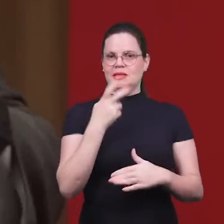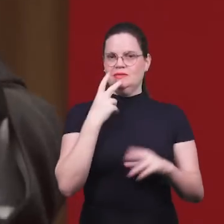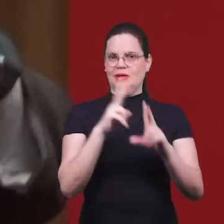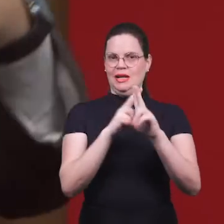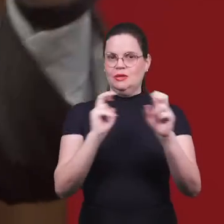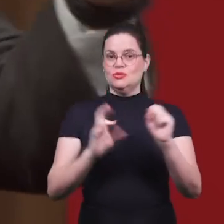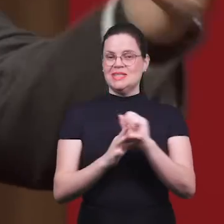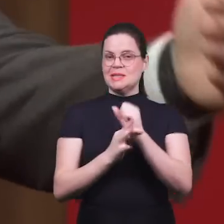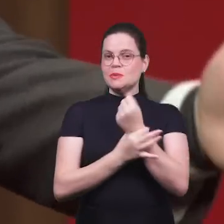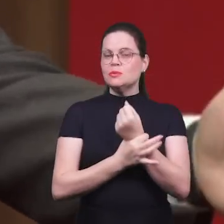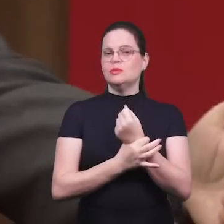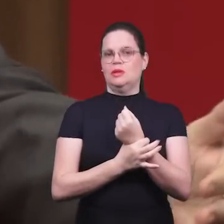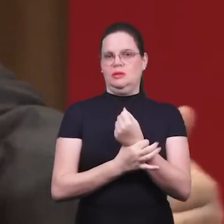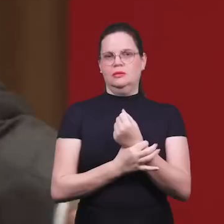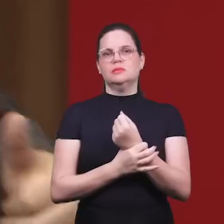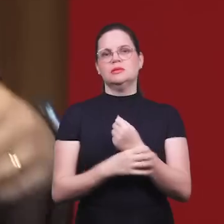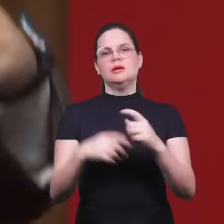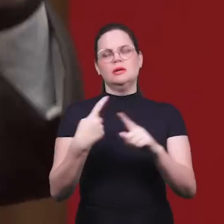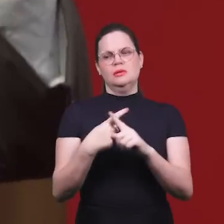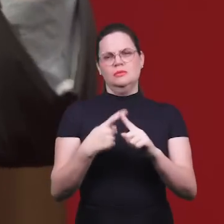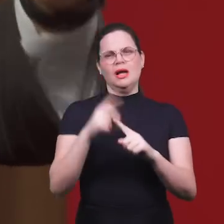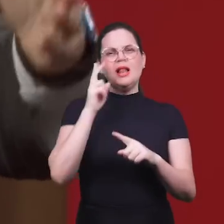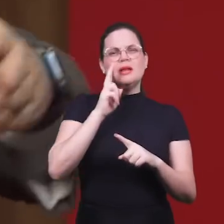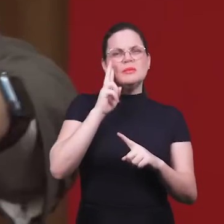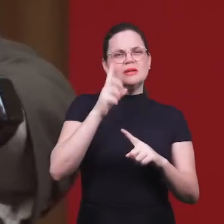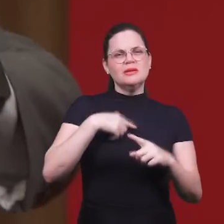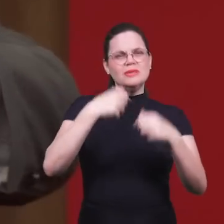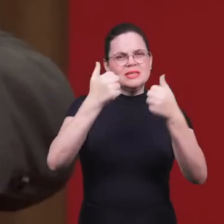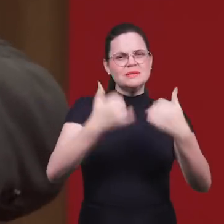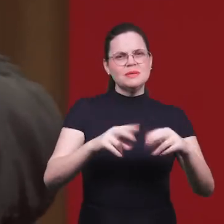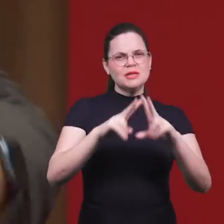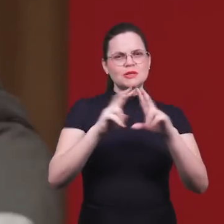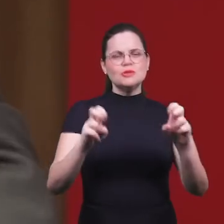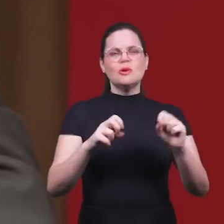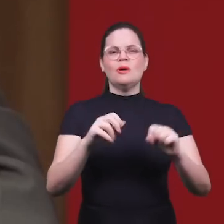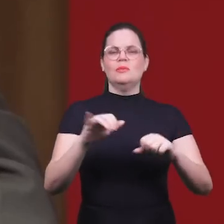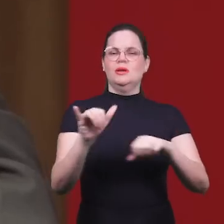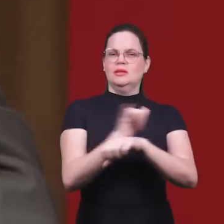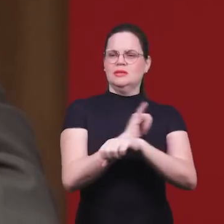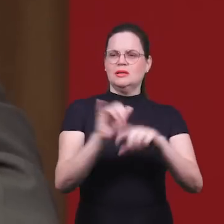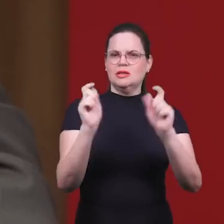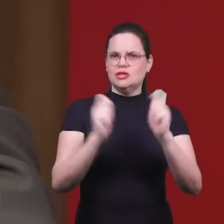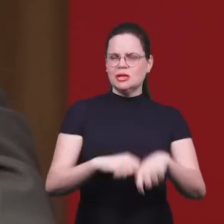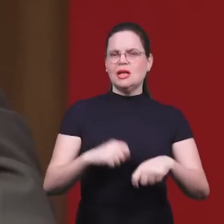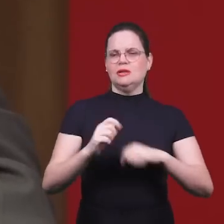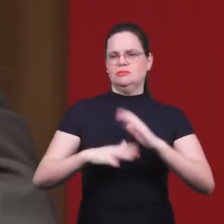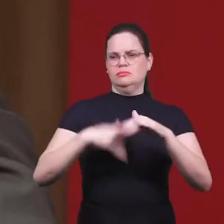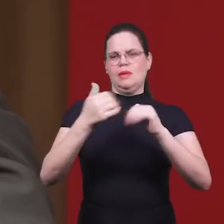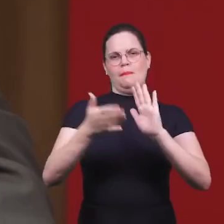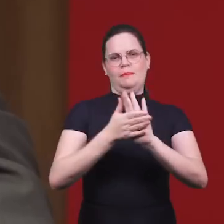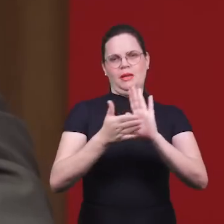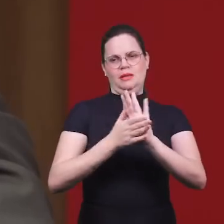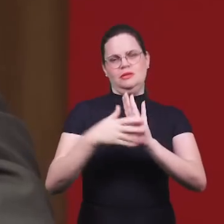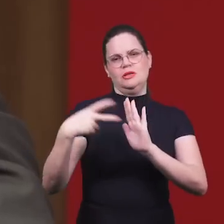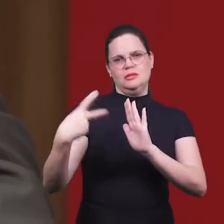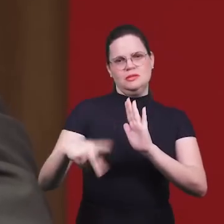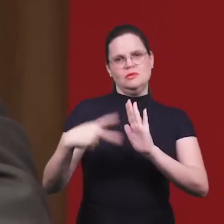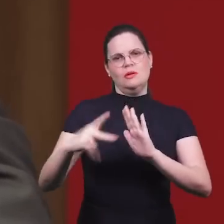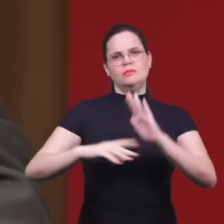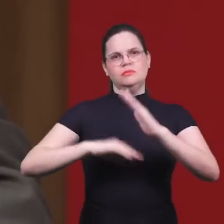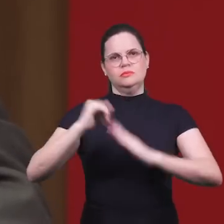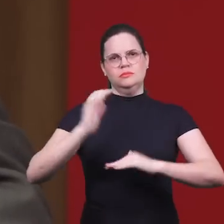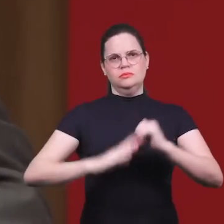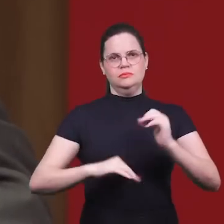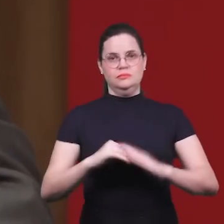que existem ferramentas de você planejar a sua carreira, planejar a sua forma de atuação, a gente está falando também de um mercado que não